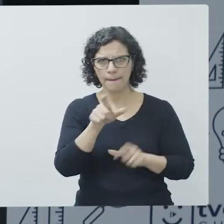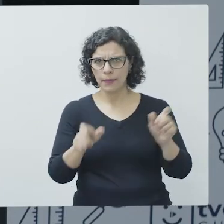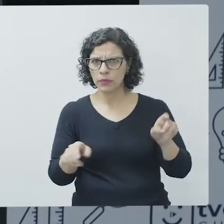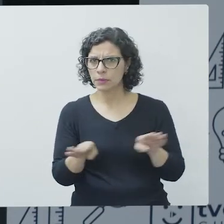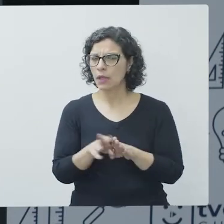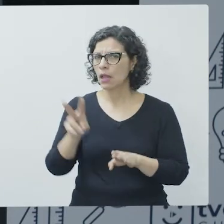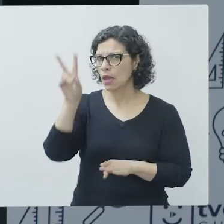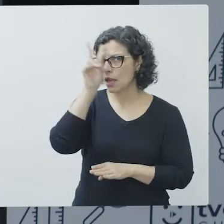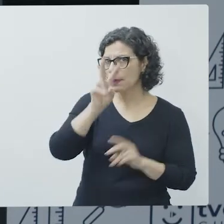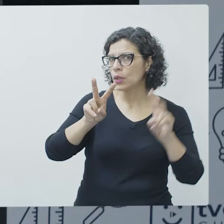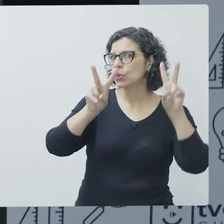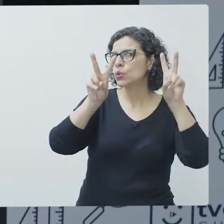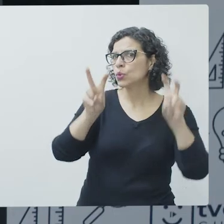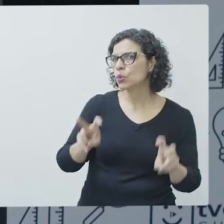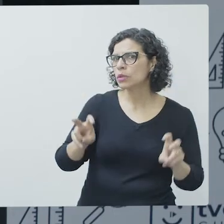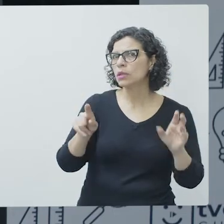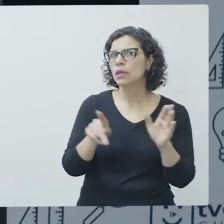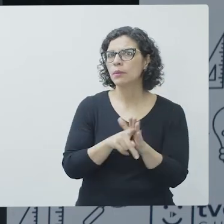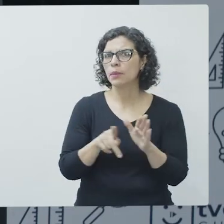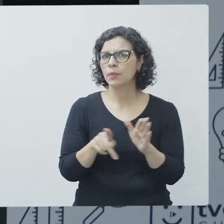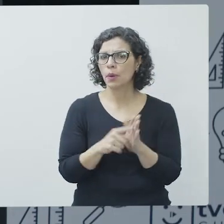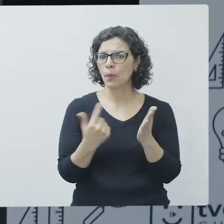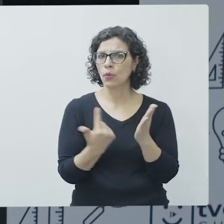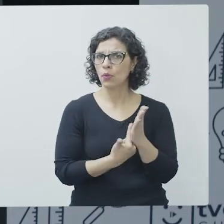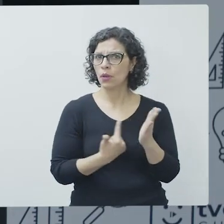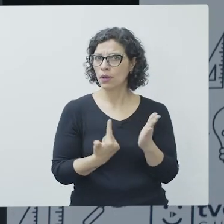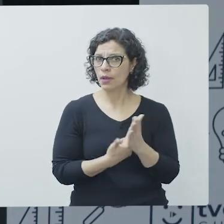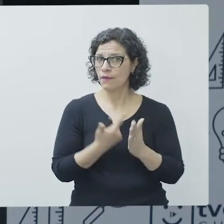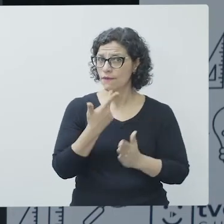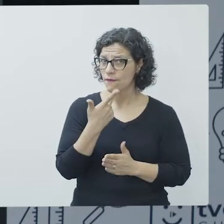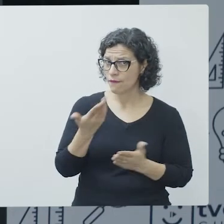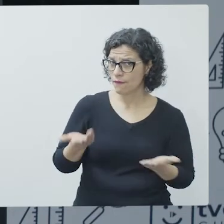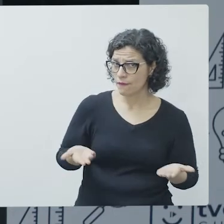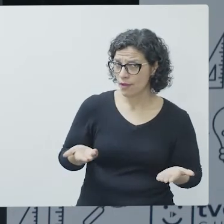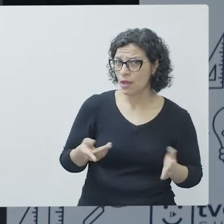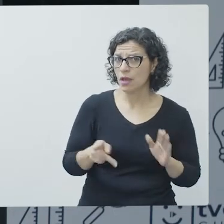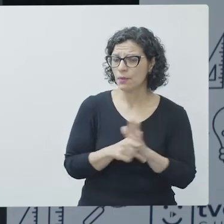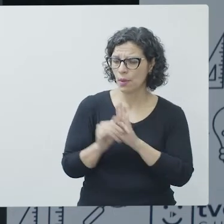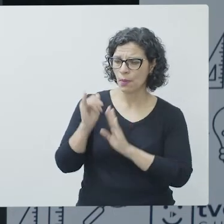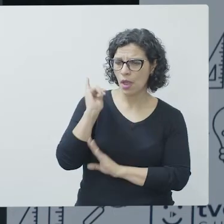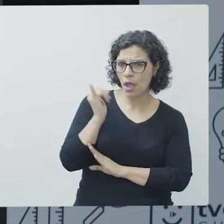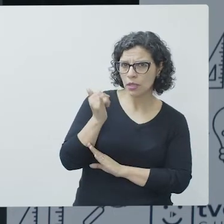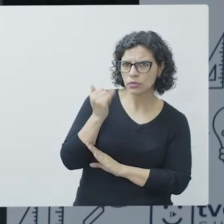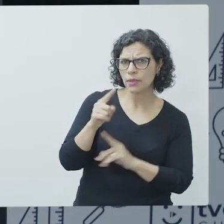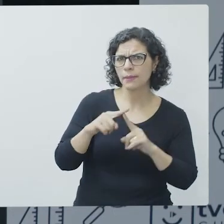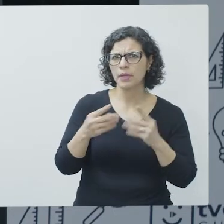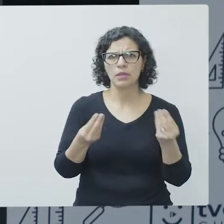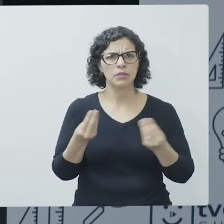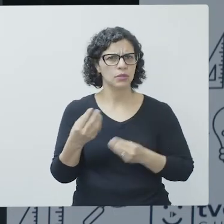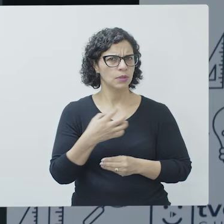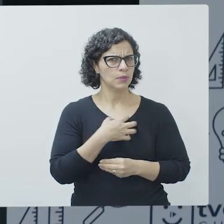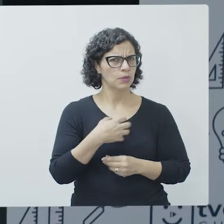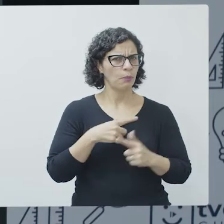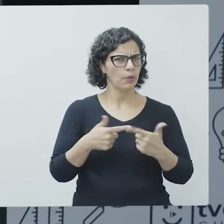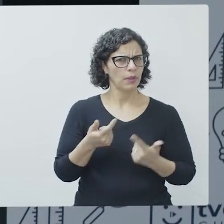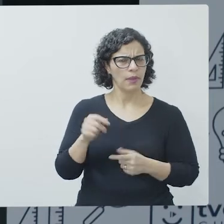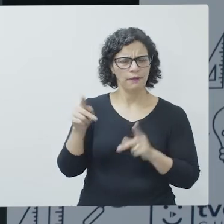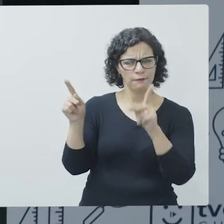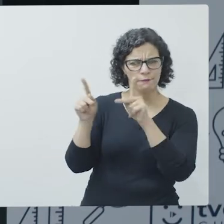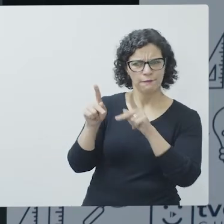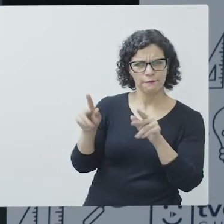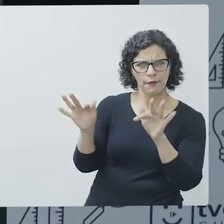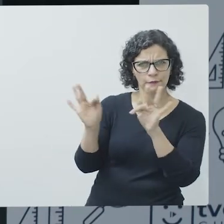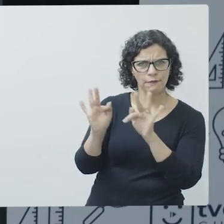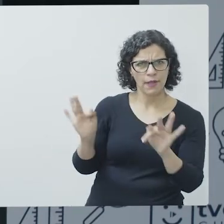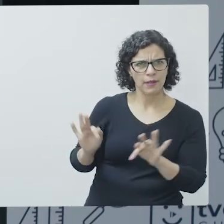isso? Lembrando do título de quem? Título do nosso livro que foi retirado, O Conto. Mas então, por que será? Por qual